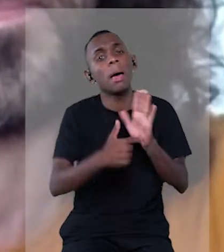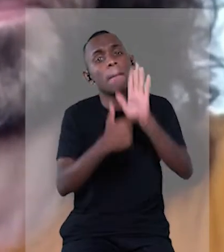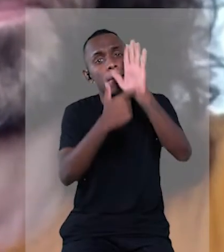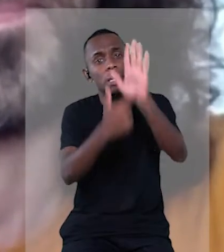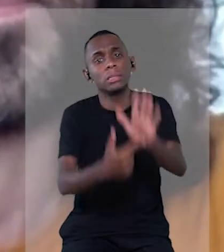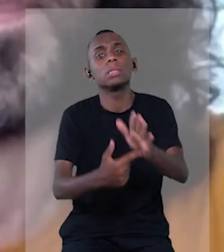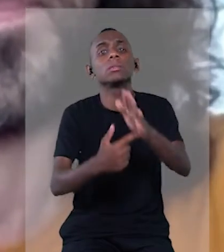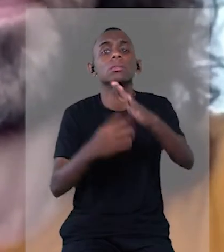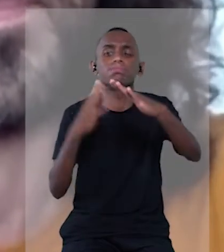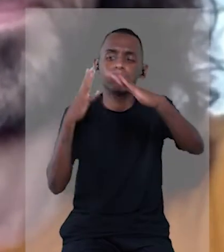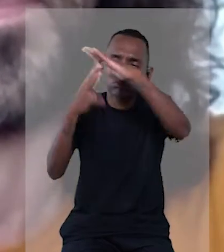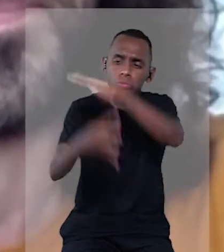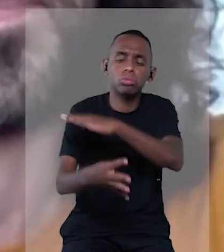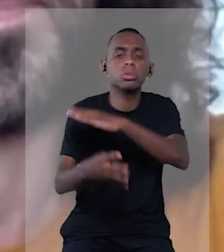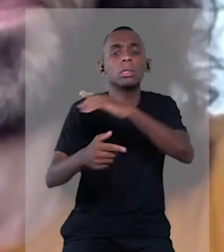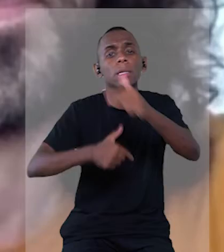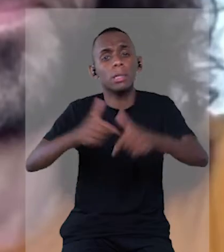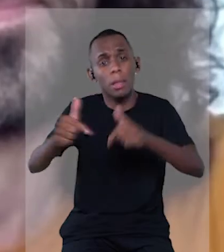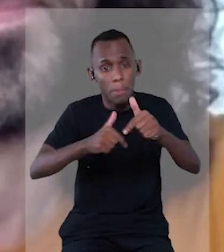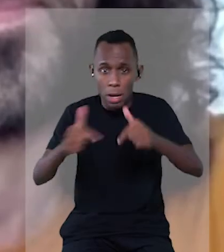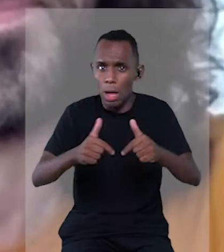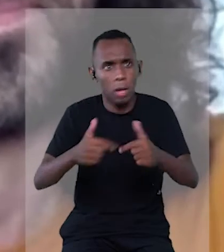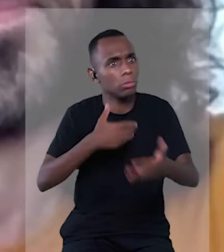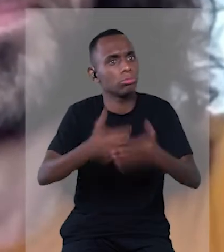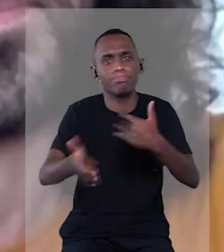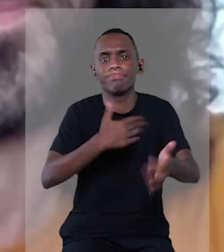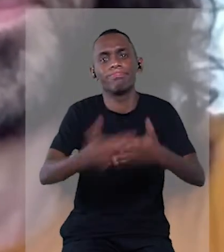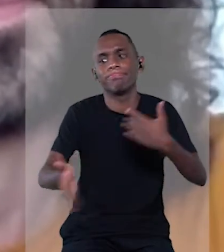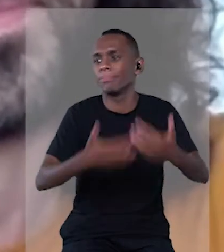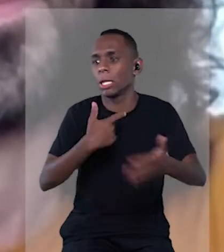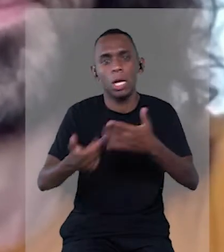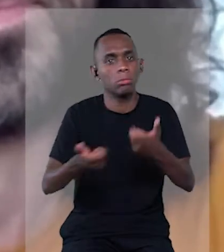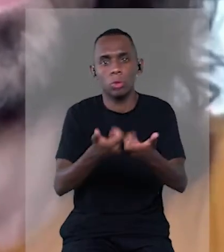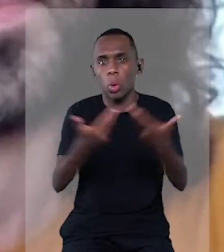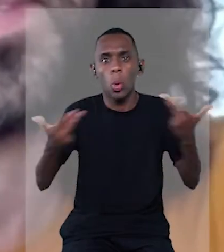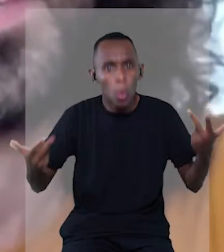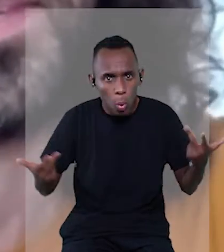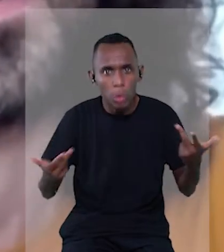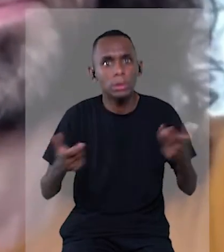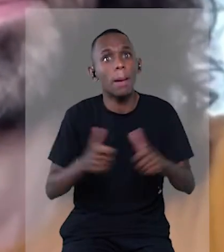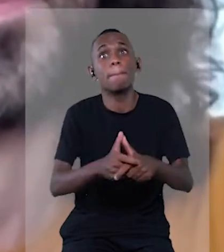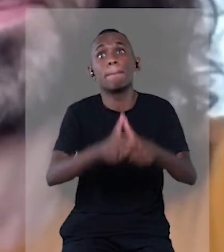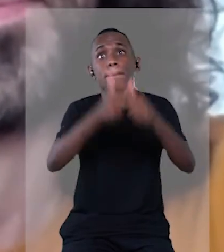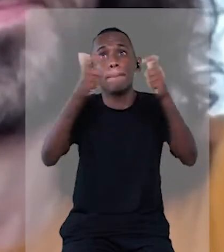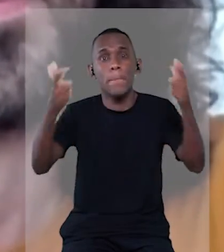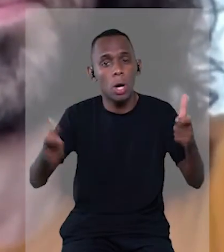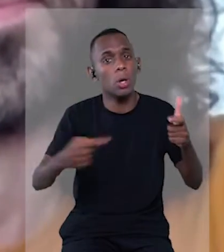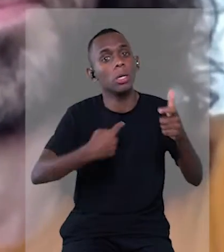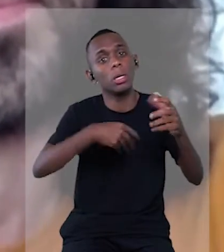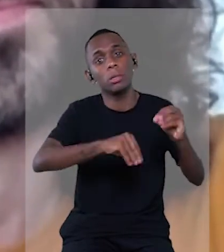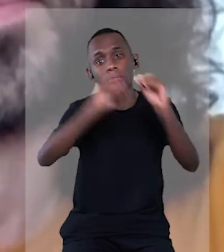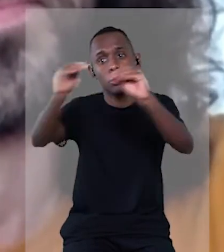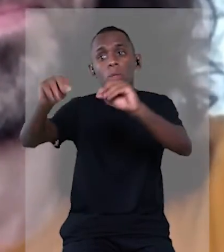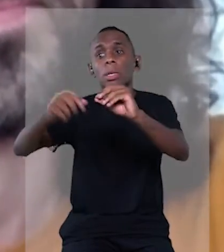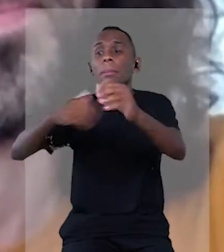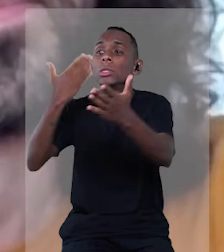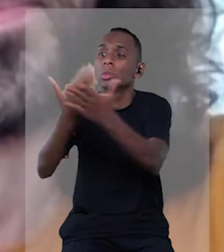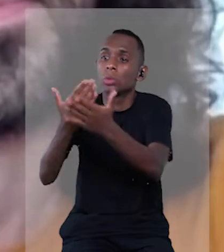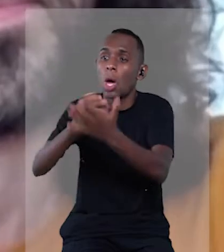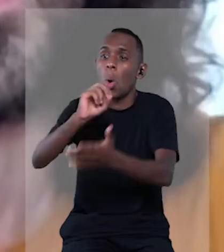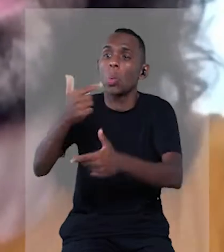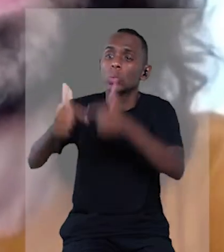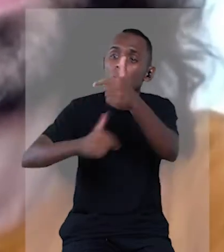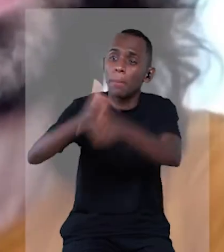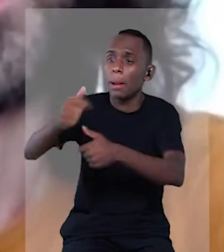essa questão do migrante que chega e tem que trabalhar com o que aparece mesmo, né? A maioria, né, de quem Sim, vai estudar ou trabalhar